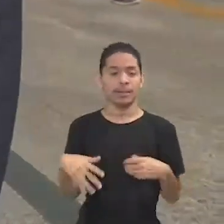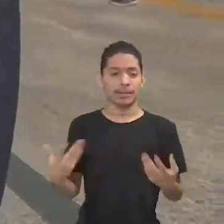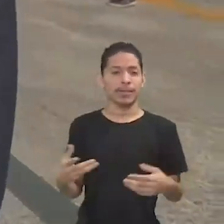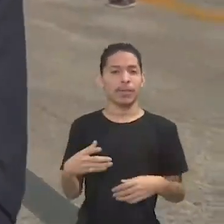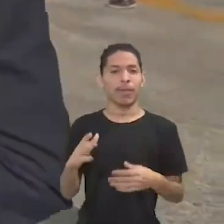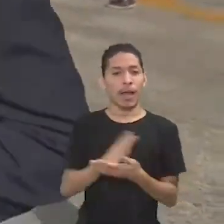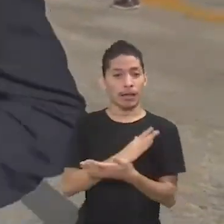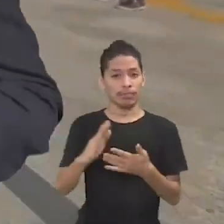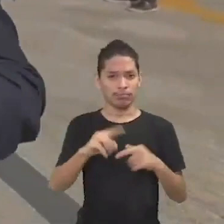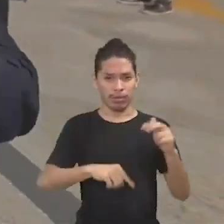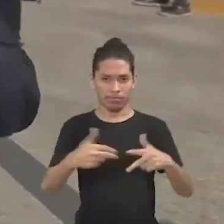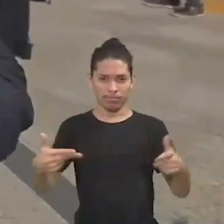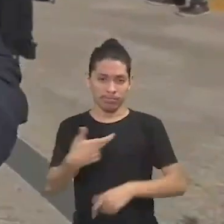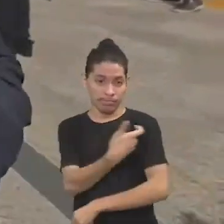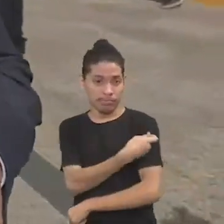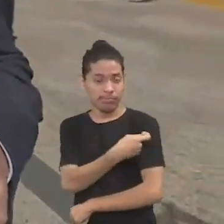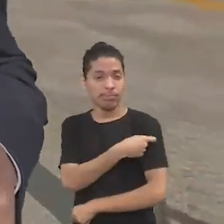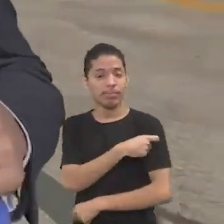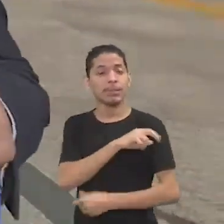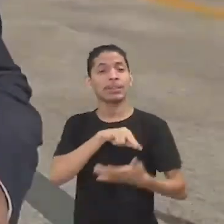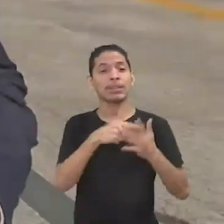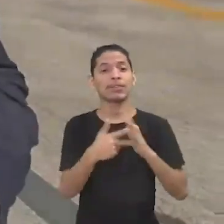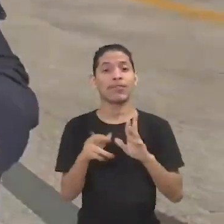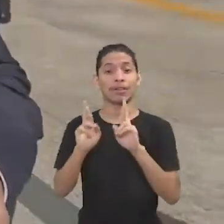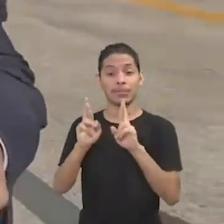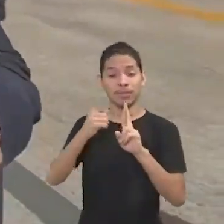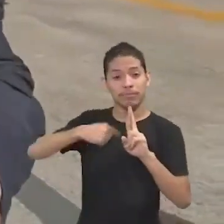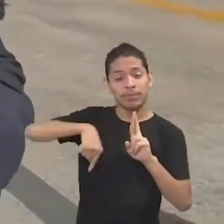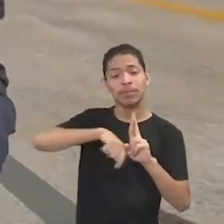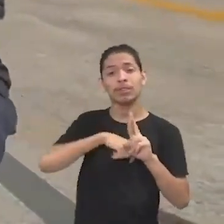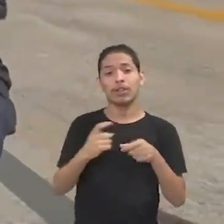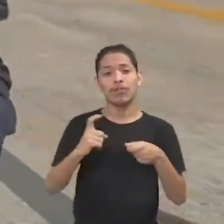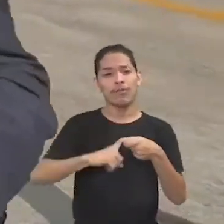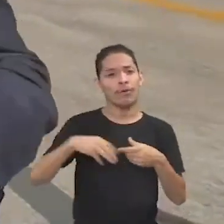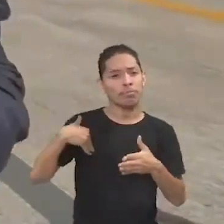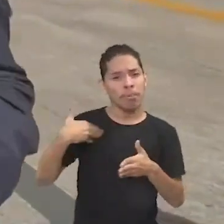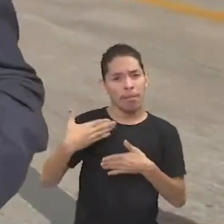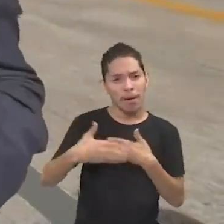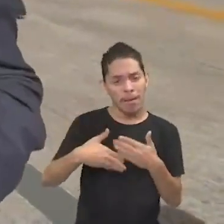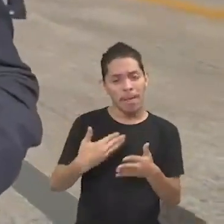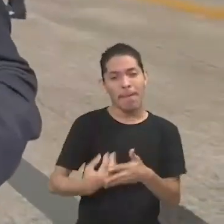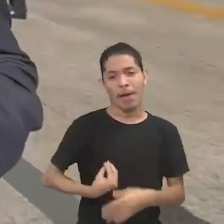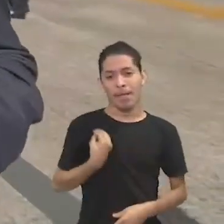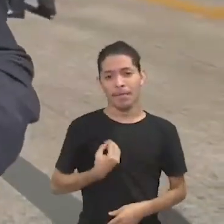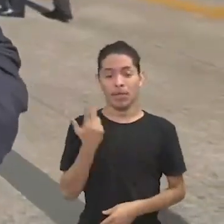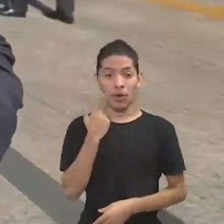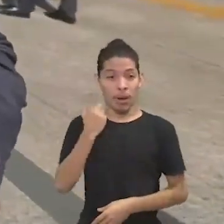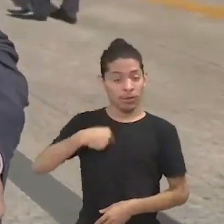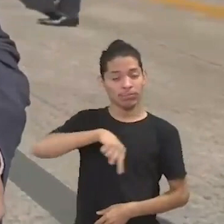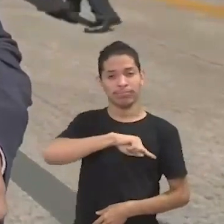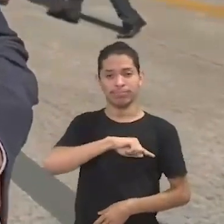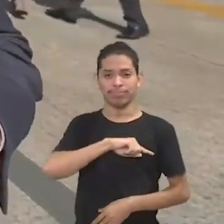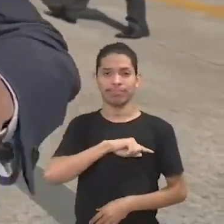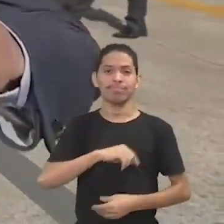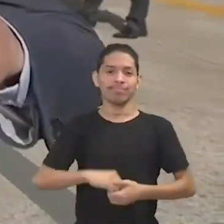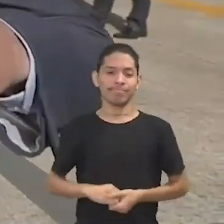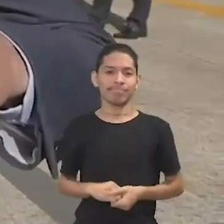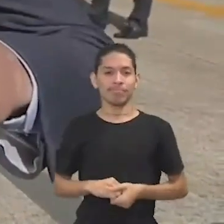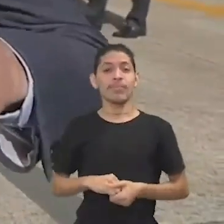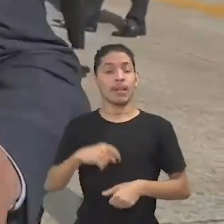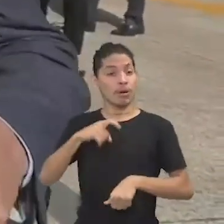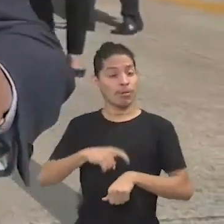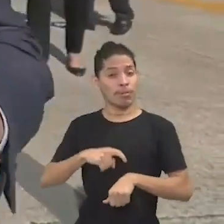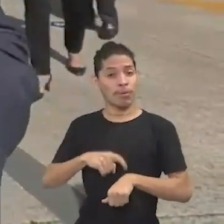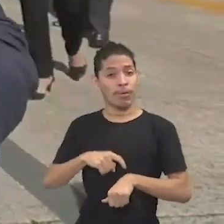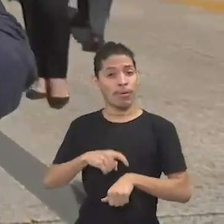Essas doses são a esperança para que a gente volte aos poucos à normalidade da nossa vida. Esse é um